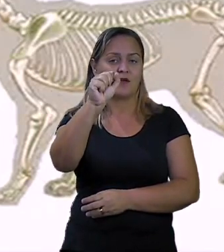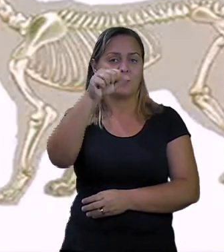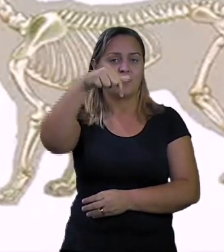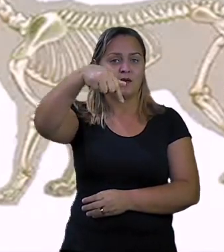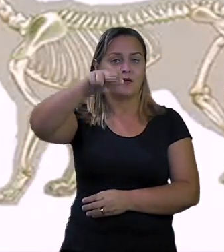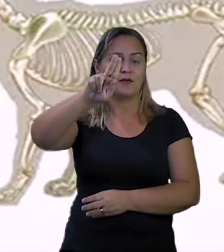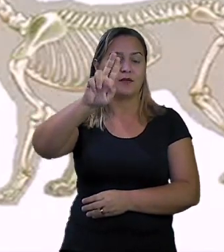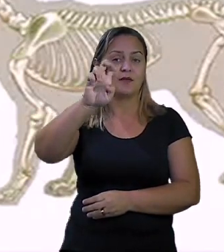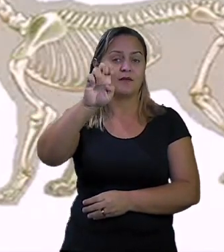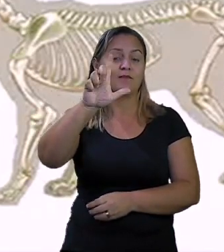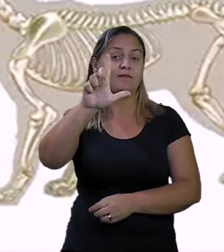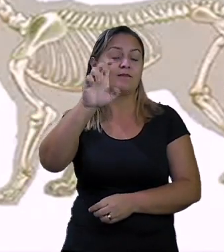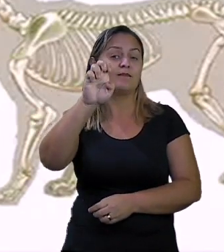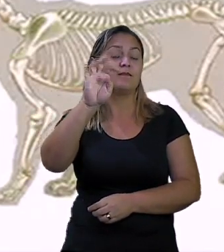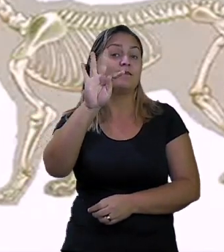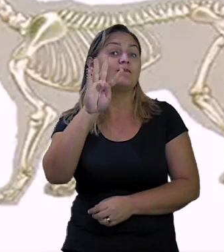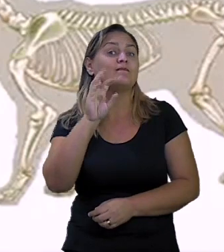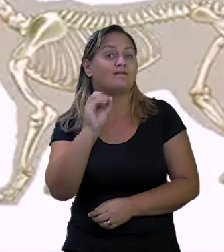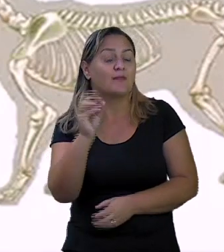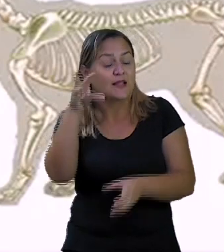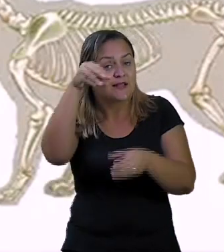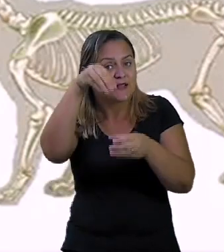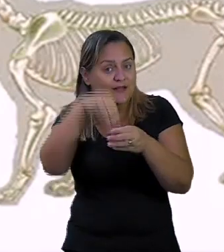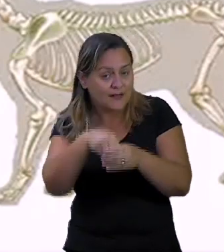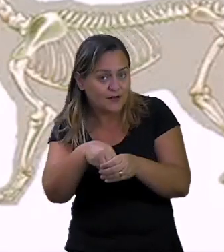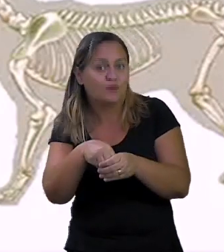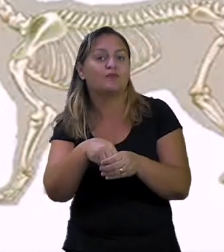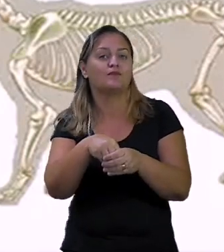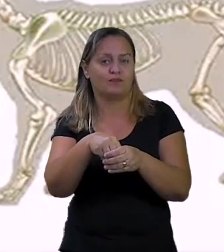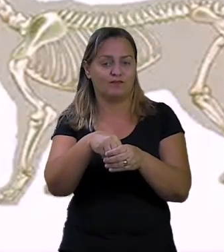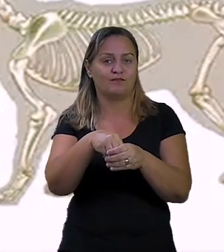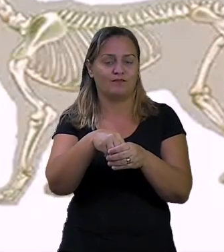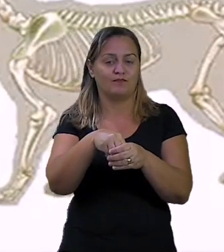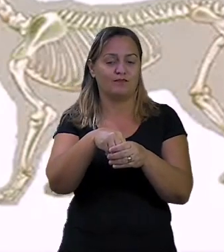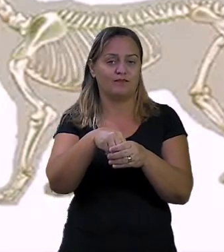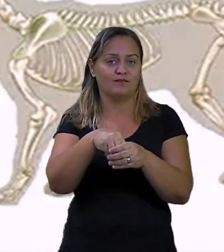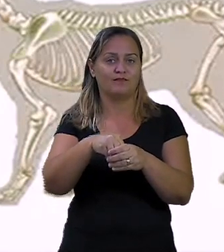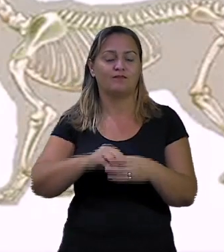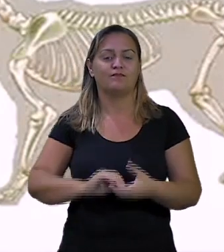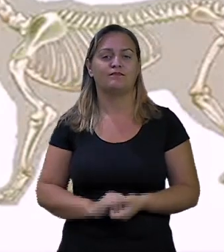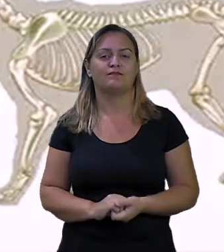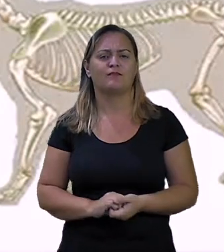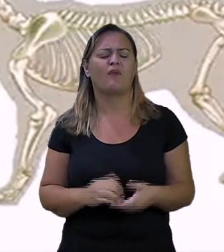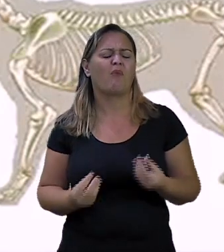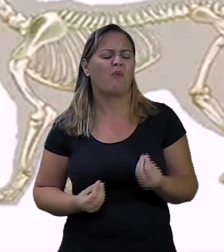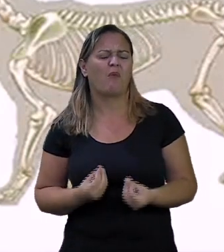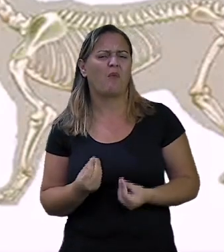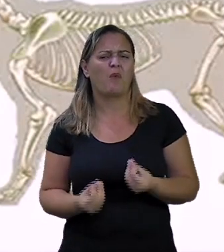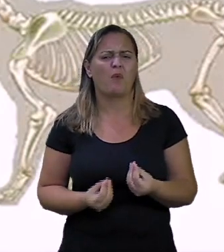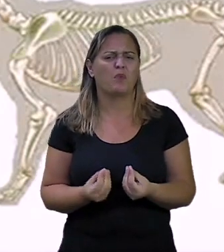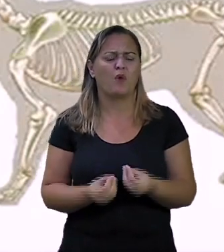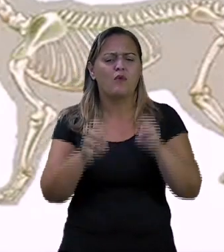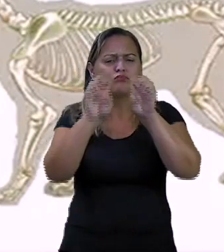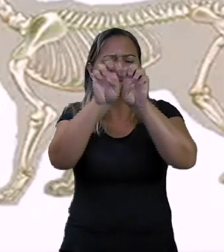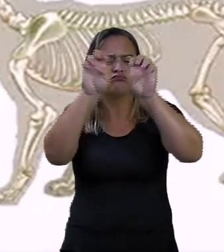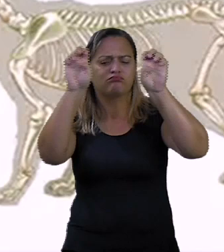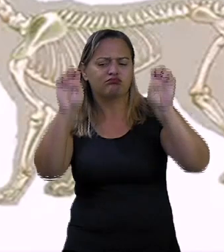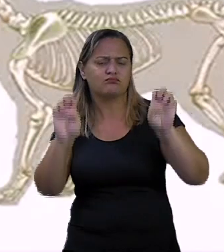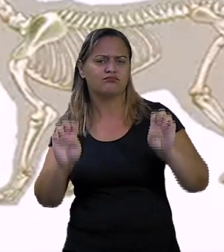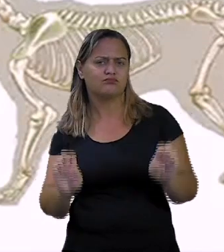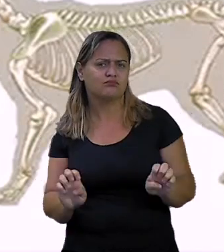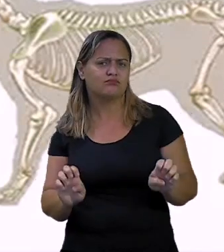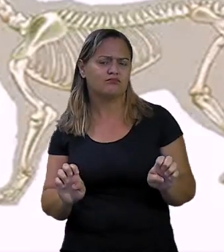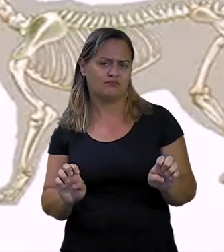como é que a gente a estrutura tudo isso a gente vai ter vértebras e nós vamos